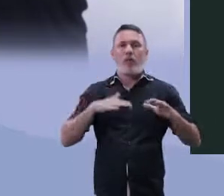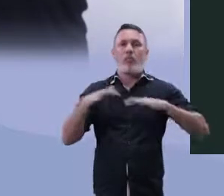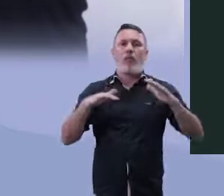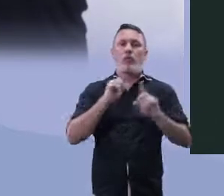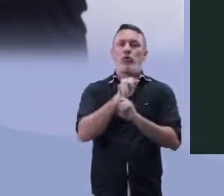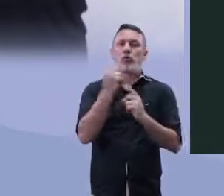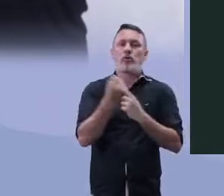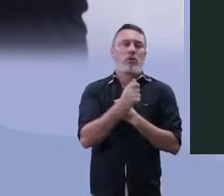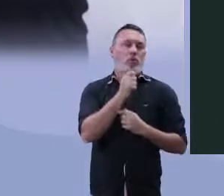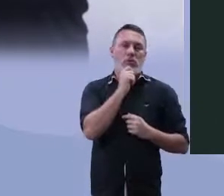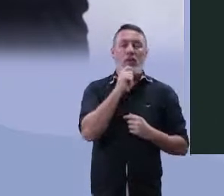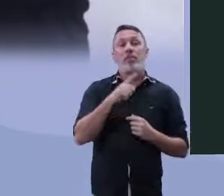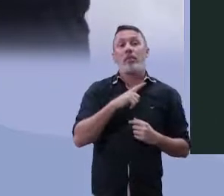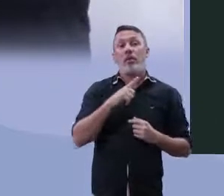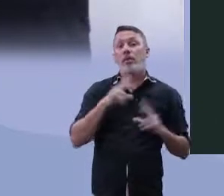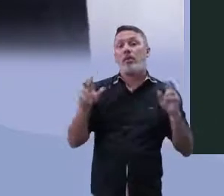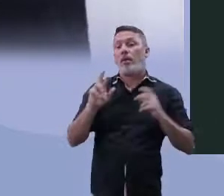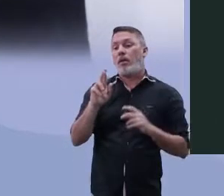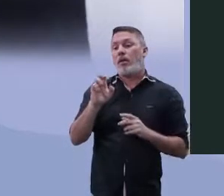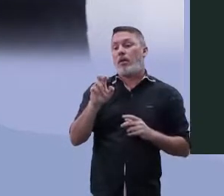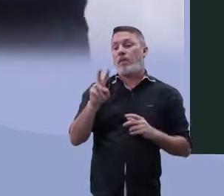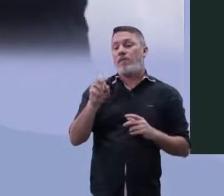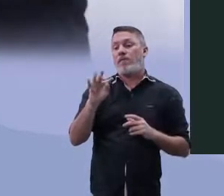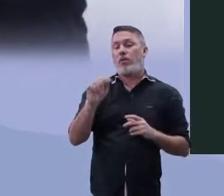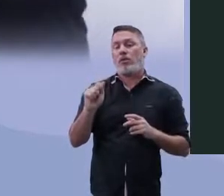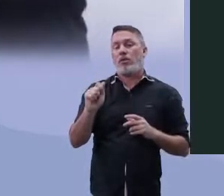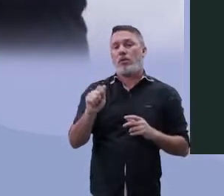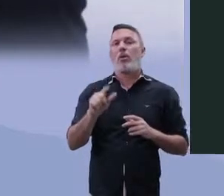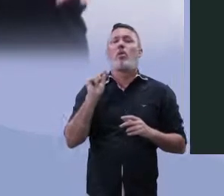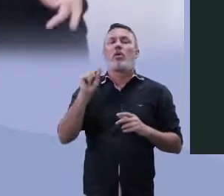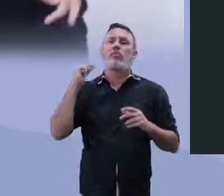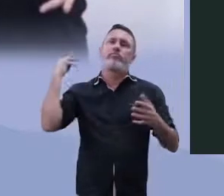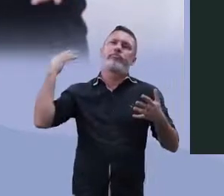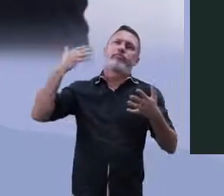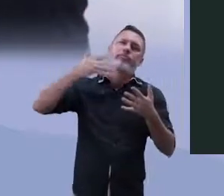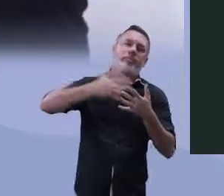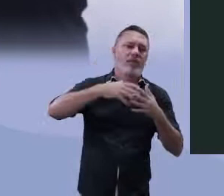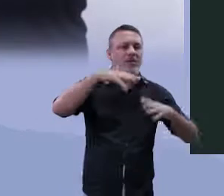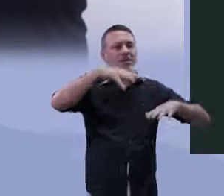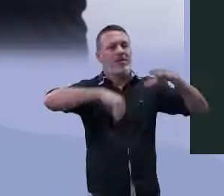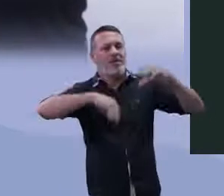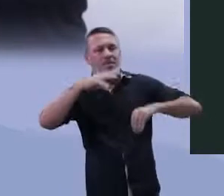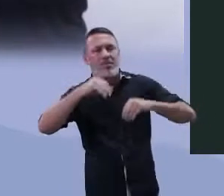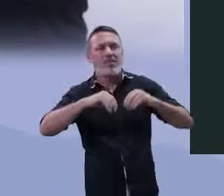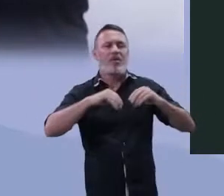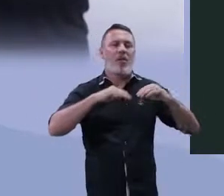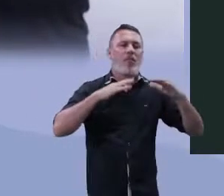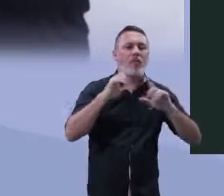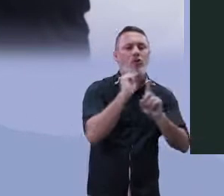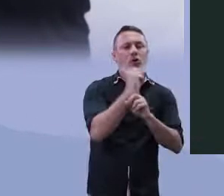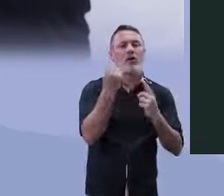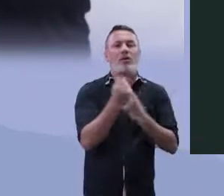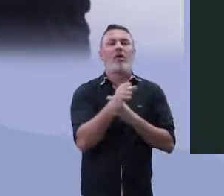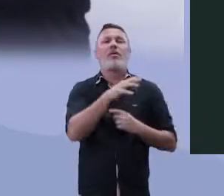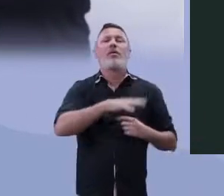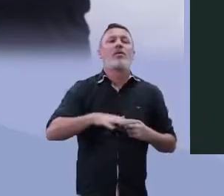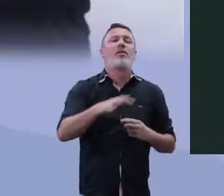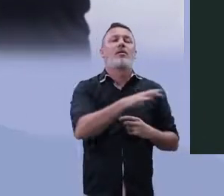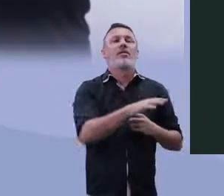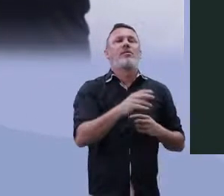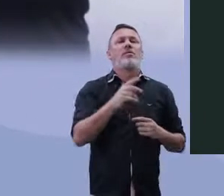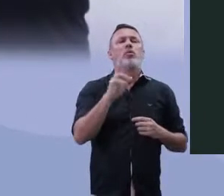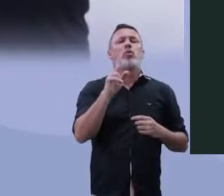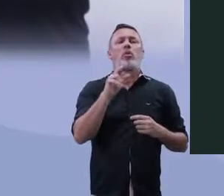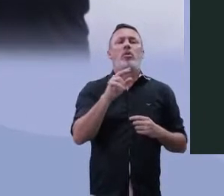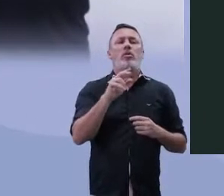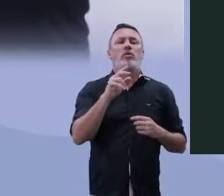sociais. Você tem revoltas, por exemplo, vou identificar revoltas camponesas no final da Idade Média. Ali não configura um movimento social. Ali configura uma